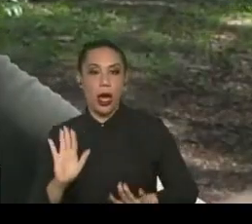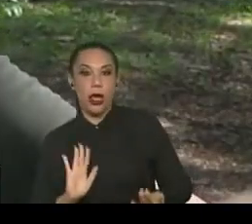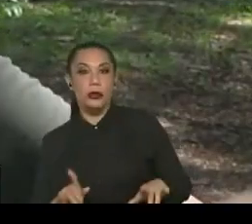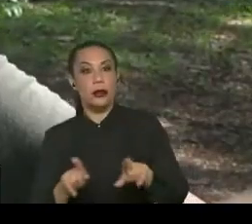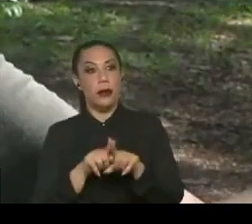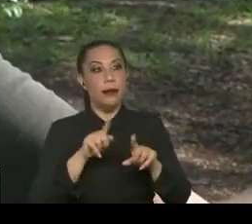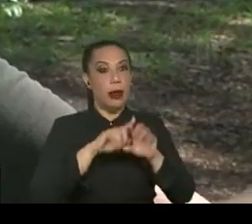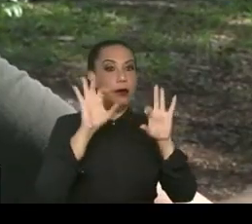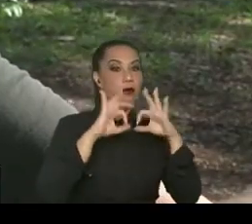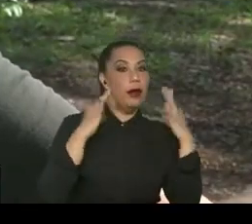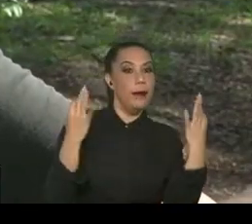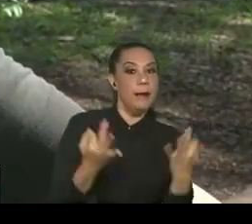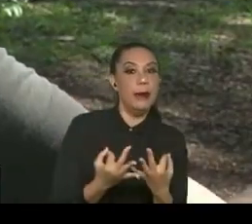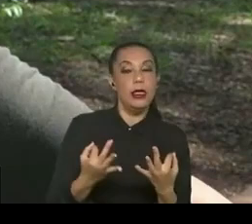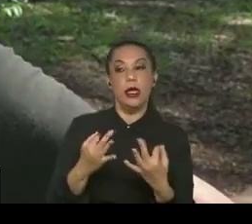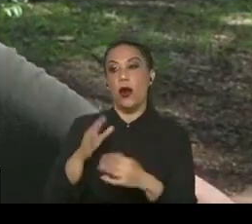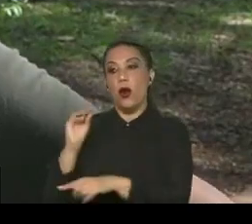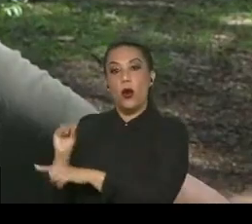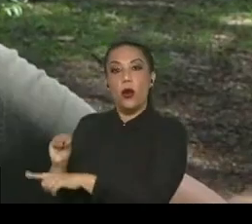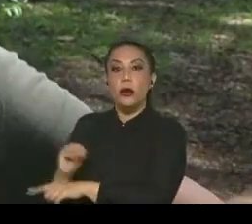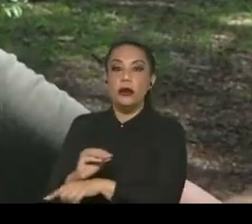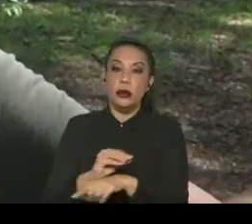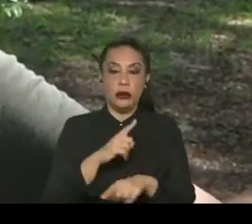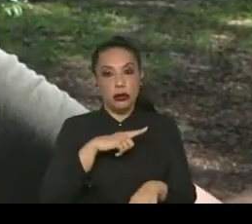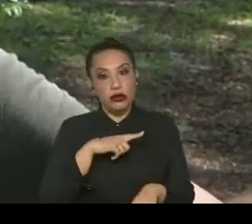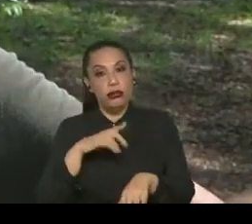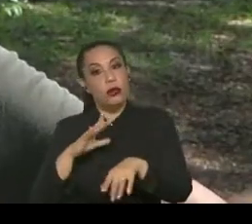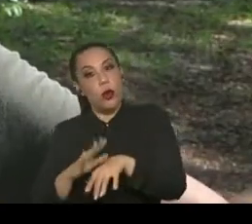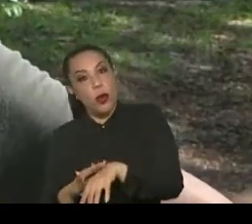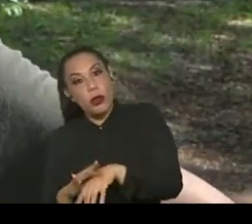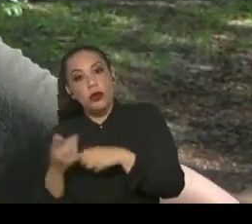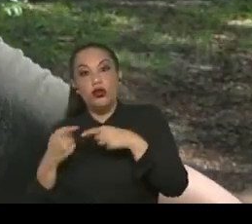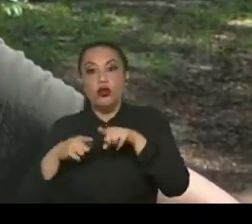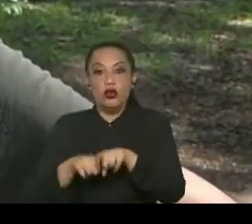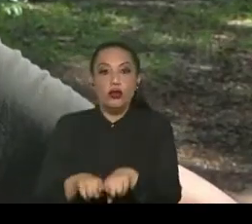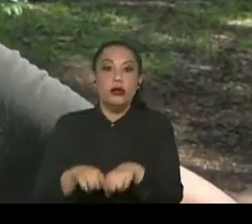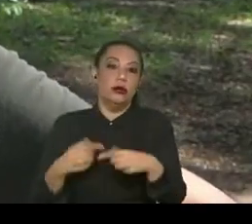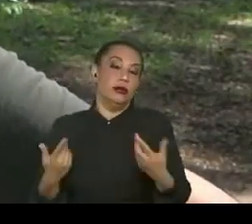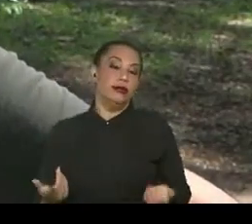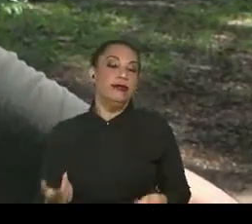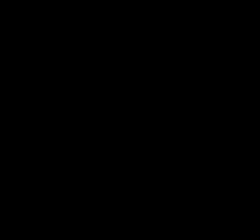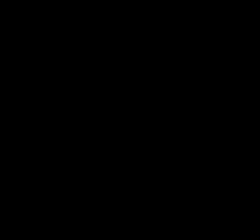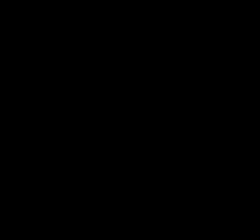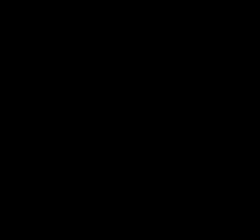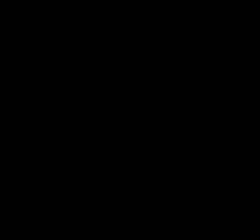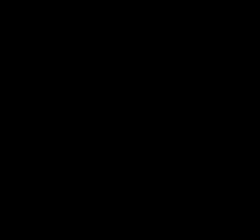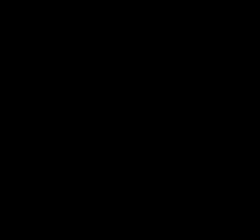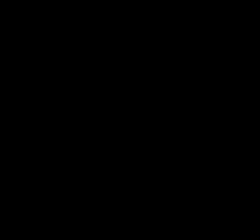e pelos familiares que são doentes, né, que tem alguma comorbidade.